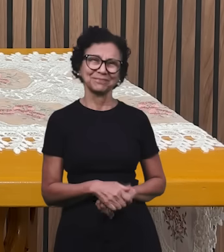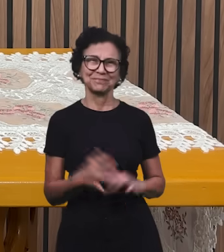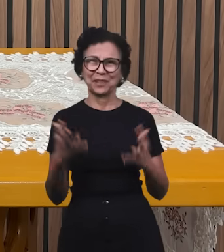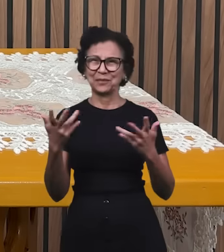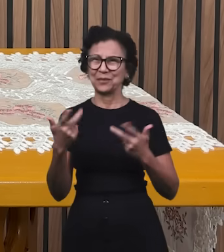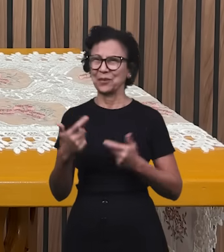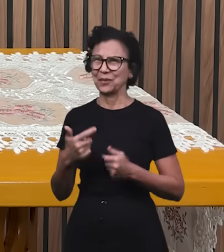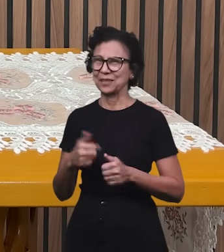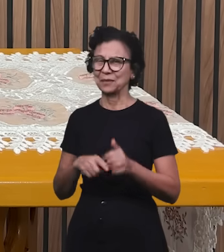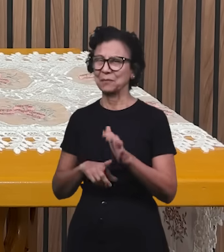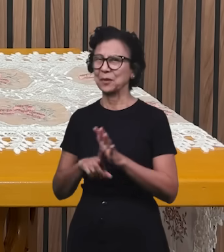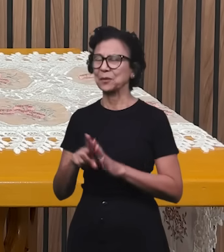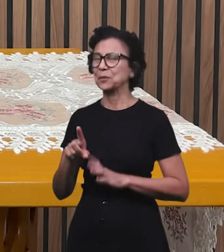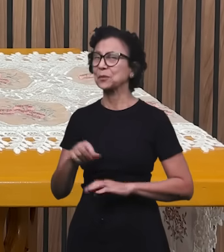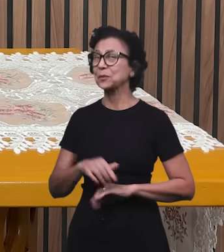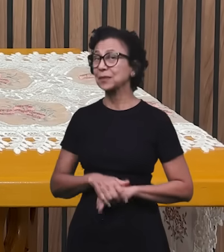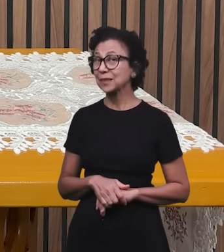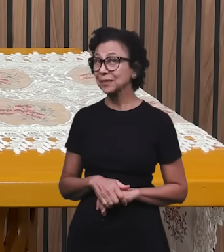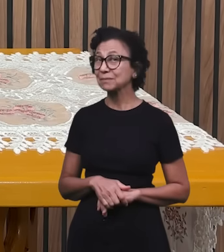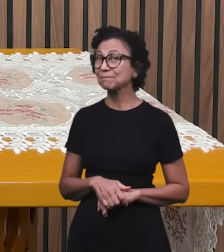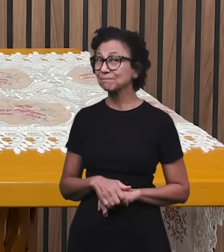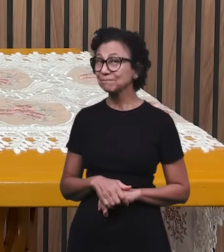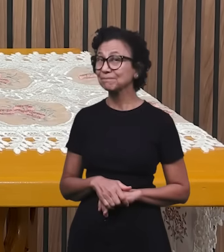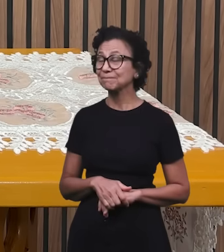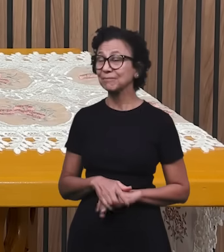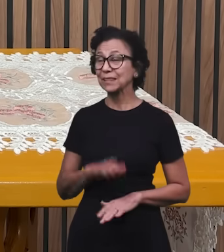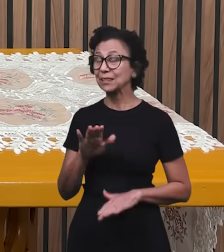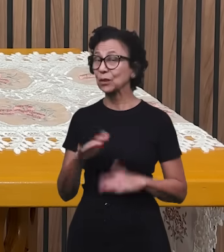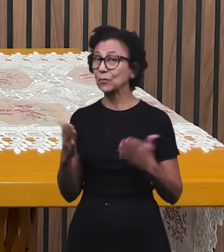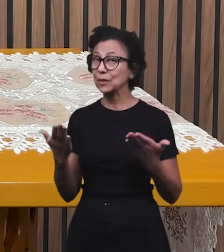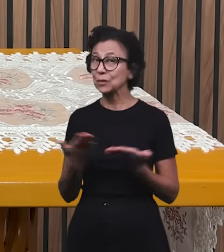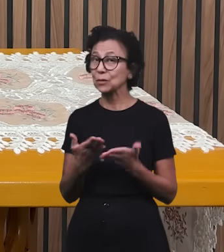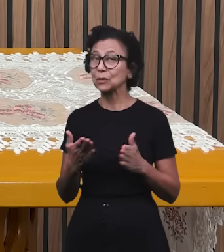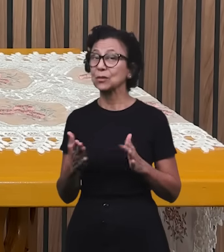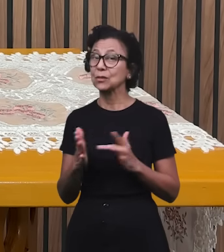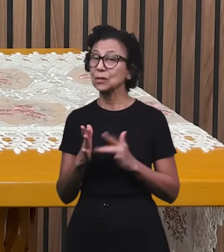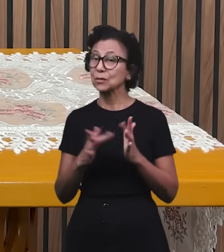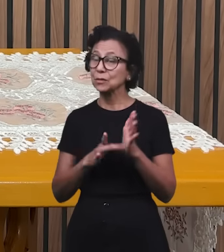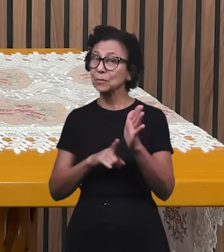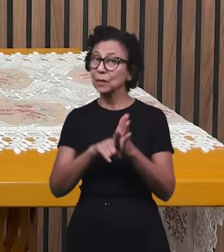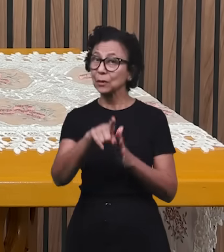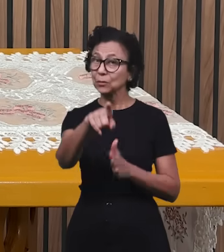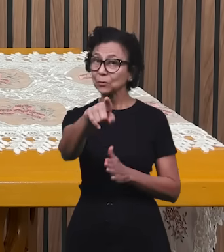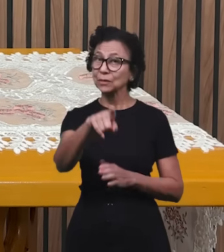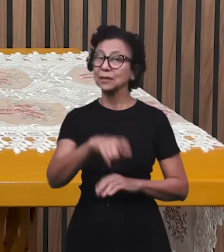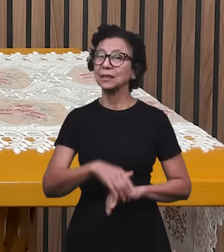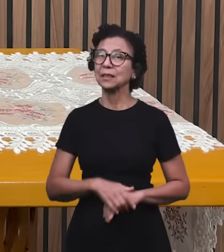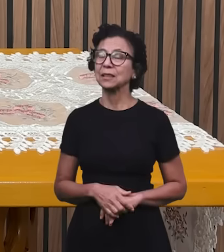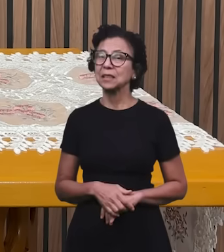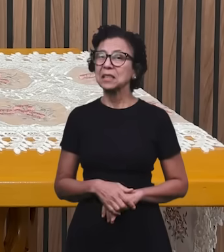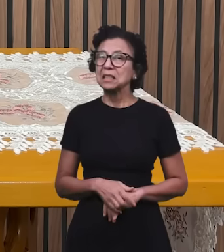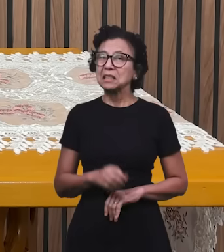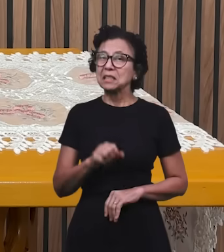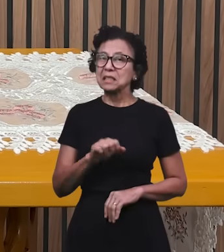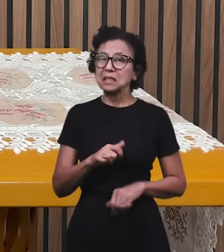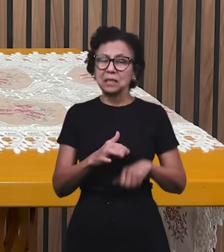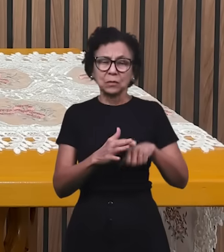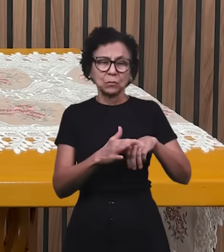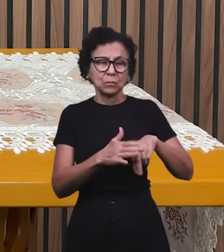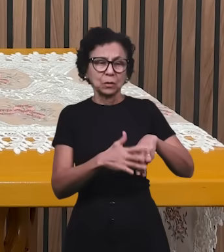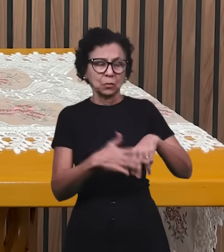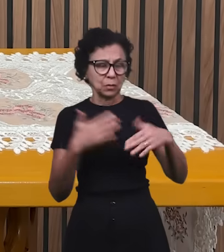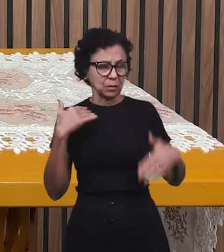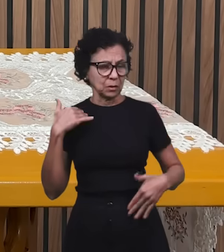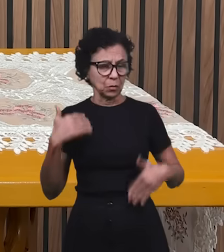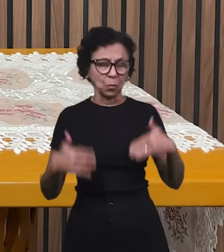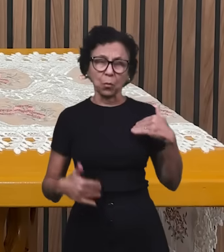né, meus irmãos? Quem sabe o Senhor Jesus esteja perguntando para você hoje. Não importa se é uma doença física, se